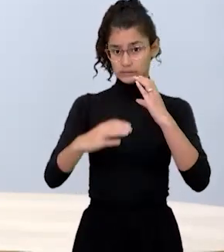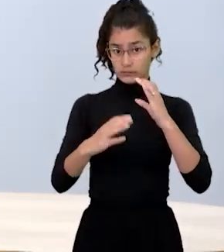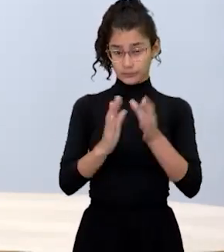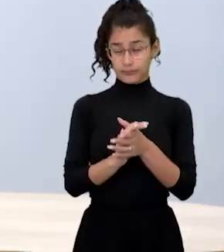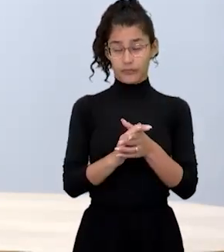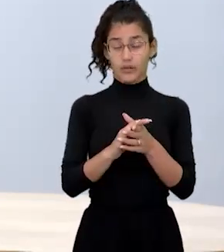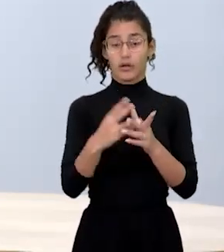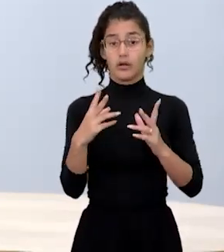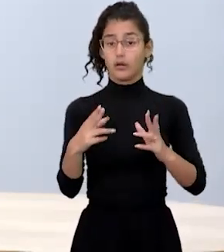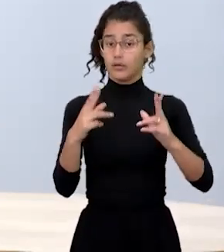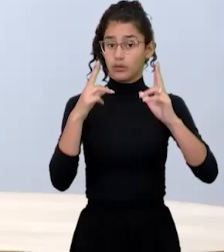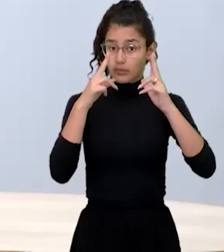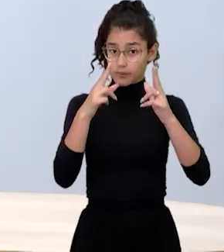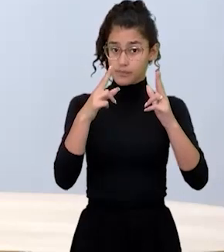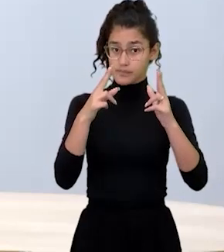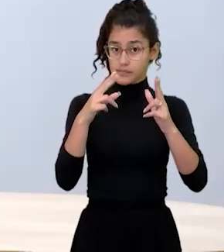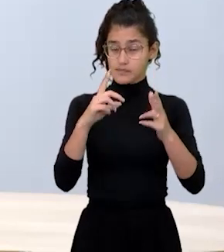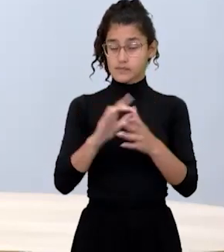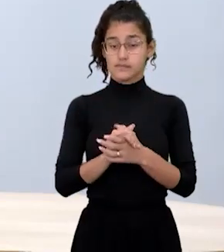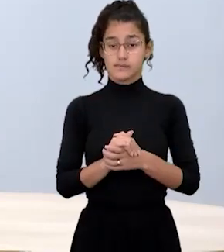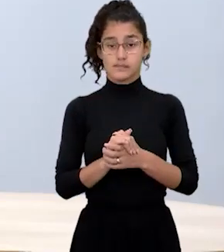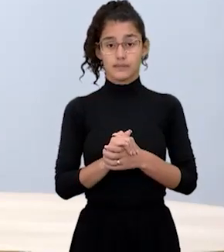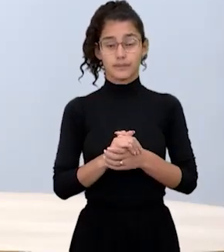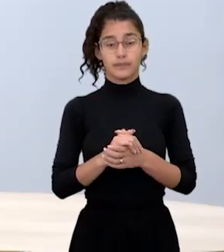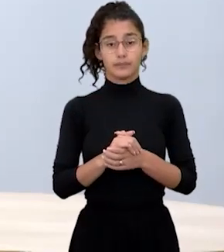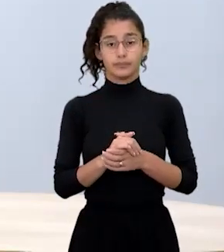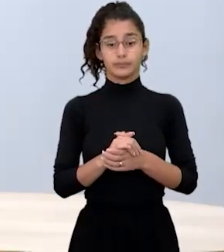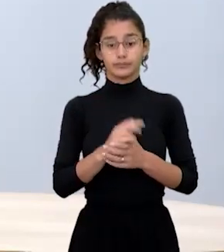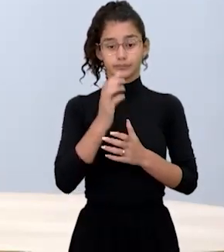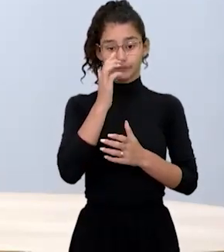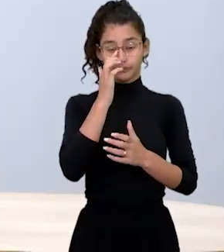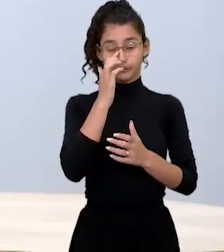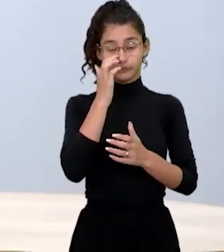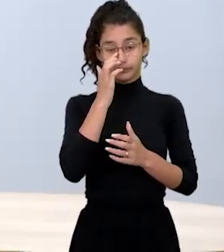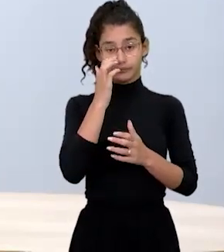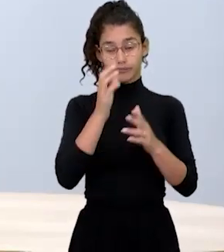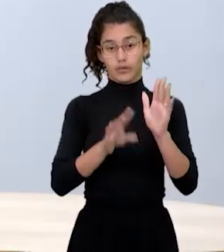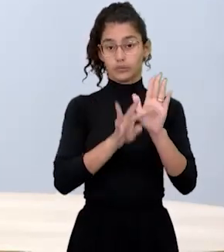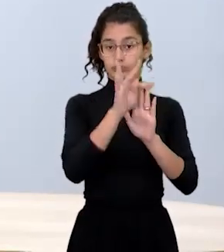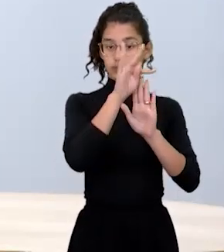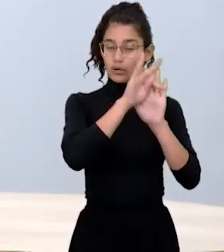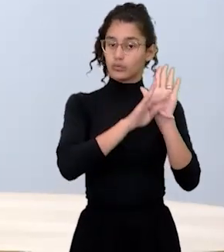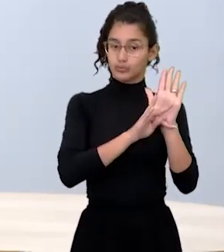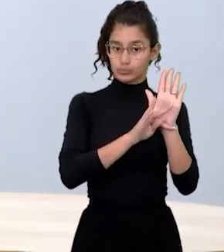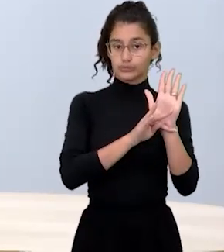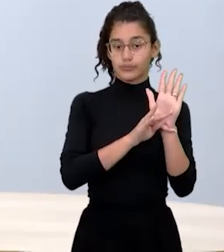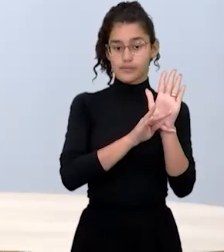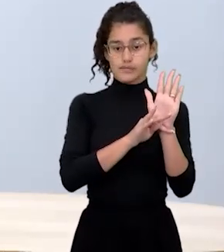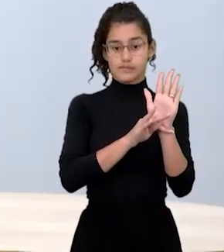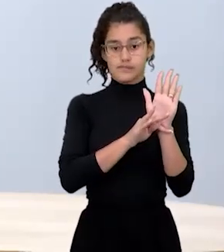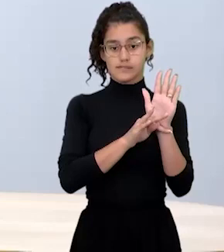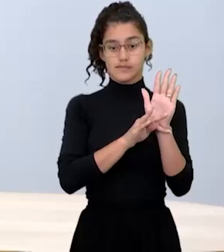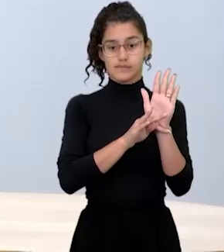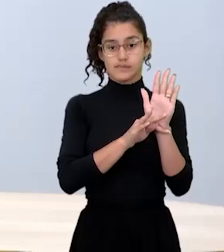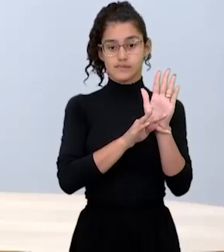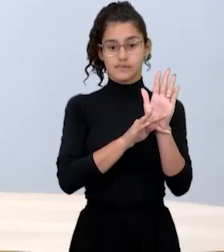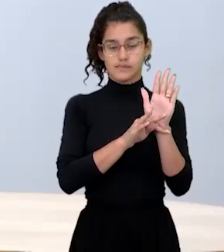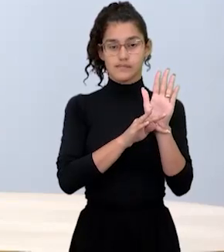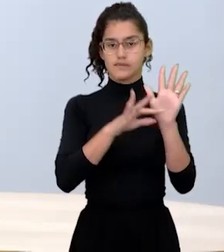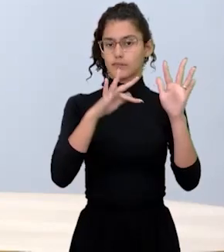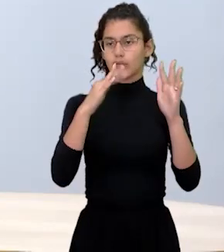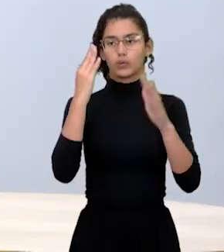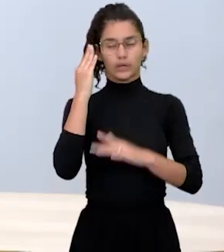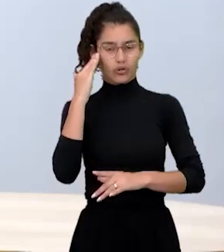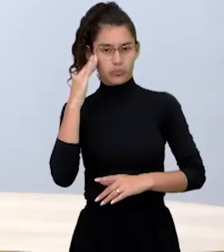Então, a edição, ela vai levar para o texto ali, para aquele texto, a coesão e a coerência.